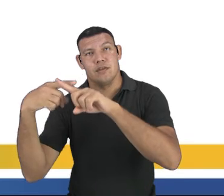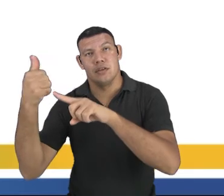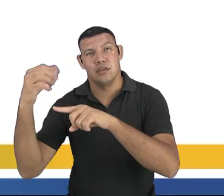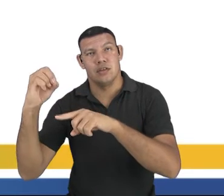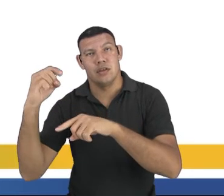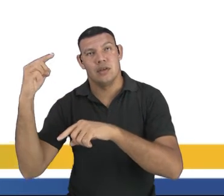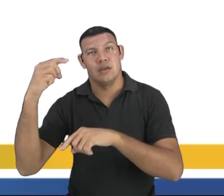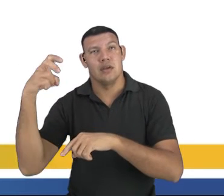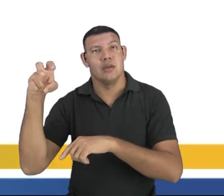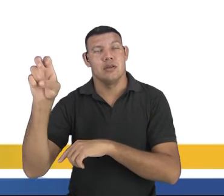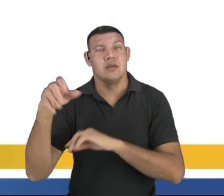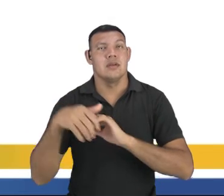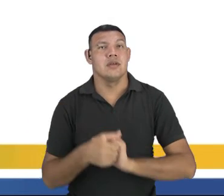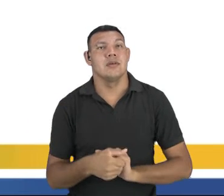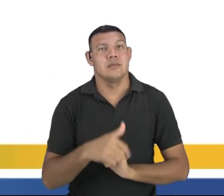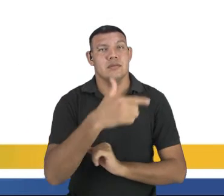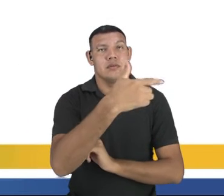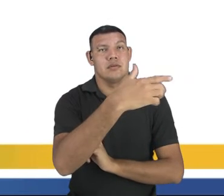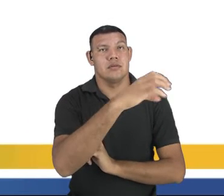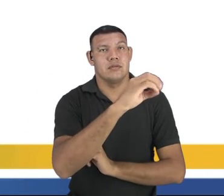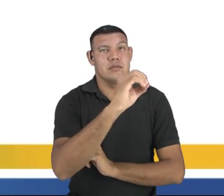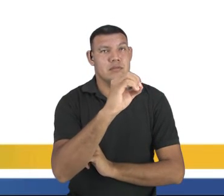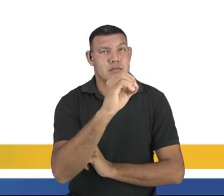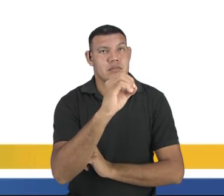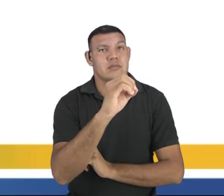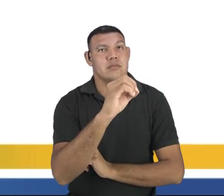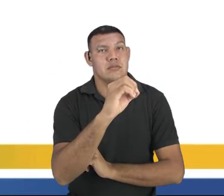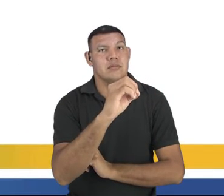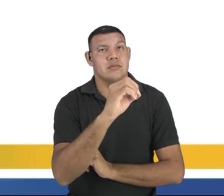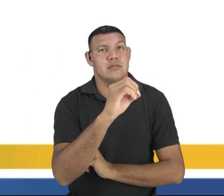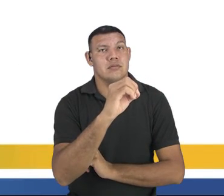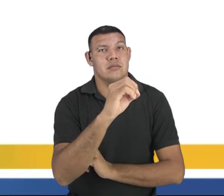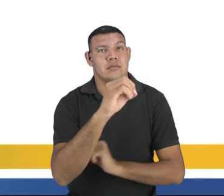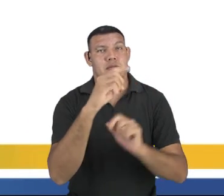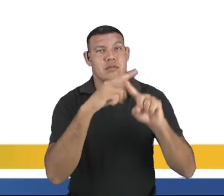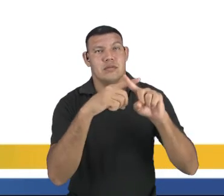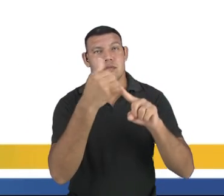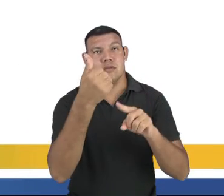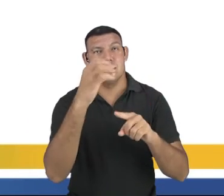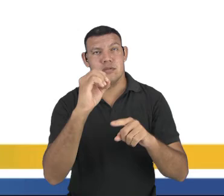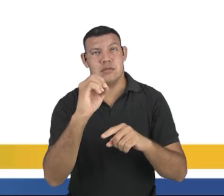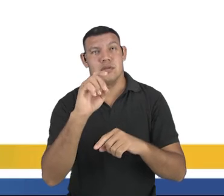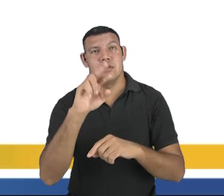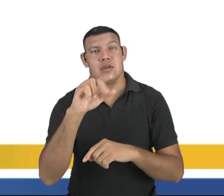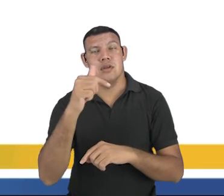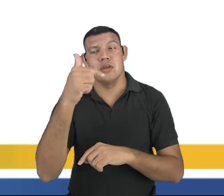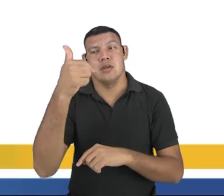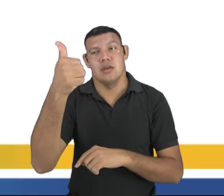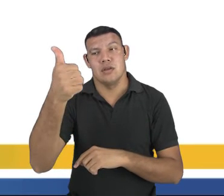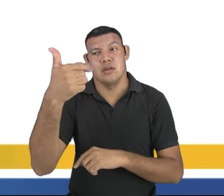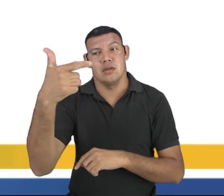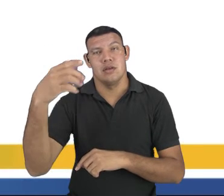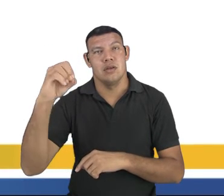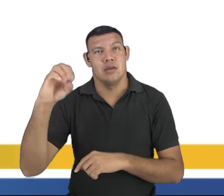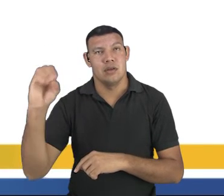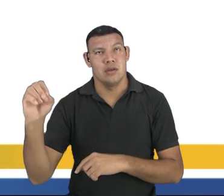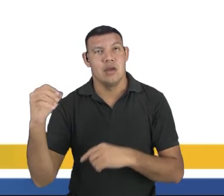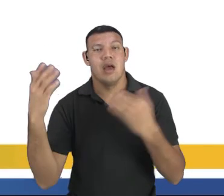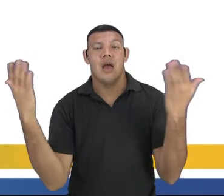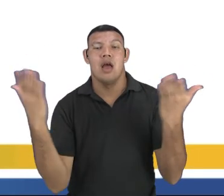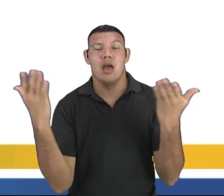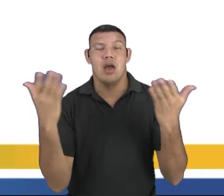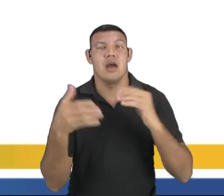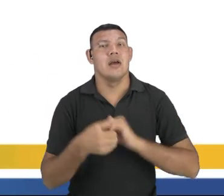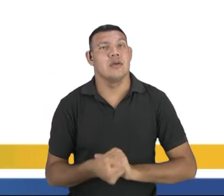12.000. É a mesma coisa que 12 vezes 6 dá 12, né? Eu acrescento os zeros, né? Que são 3. E aí, pessoal, aqui eu vou ter que